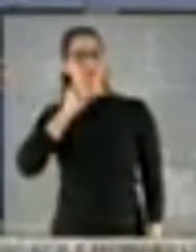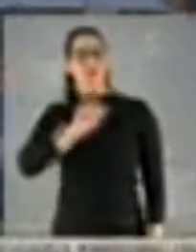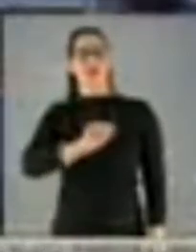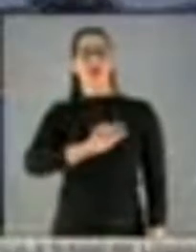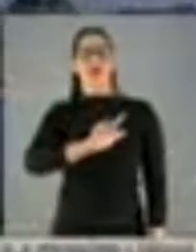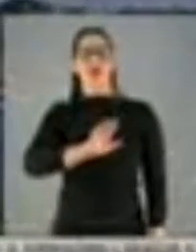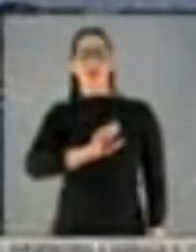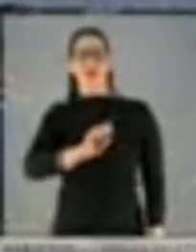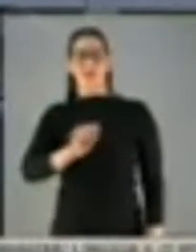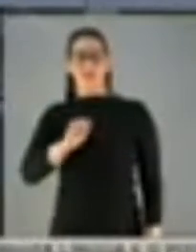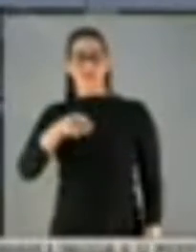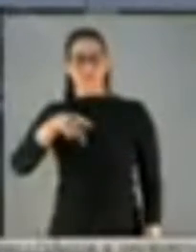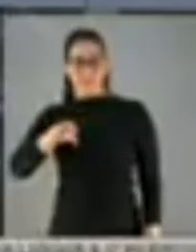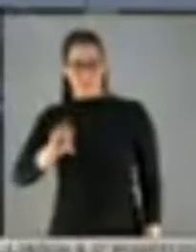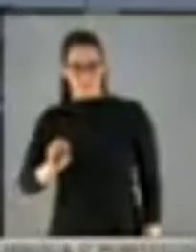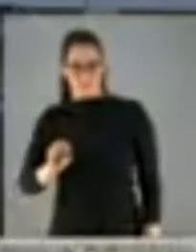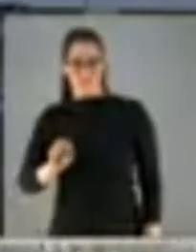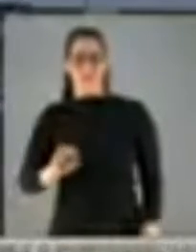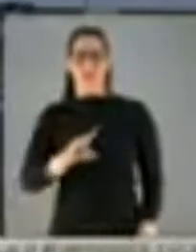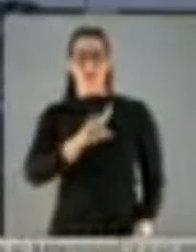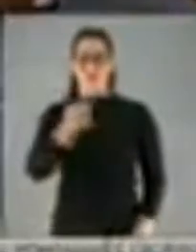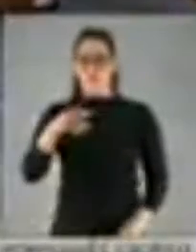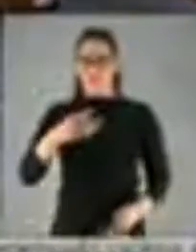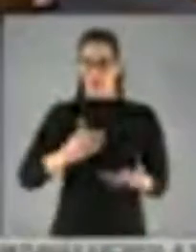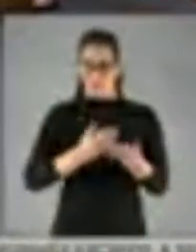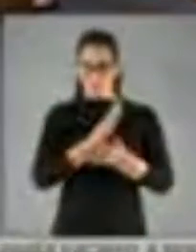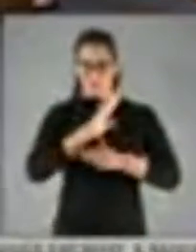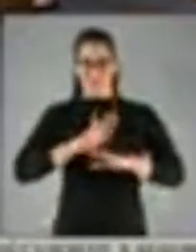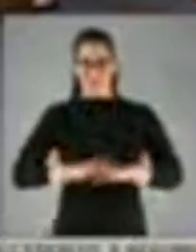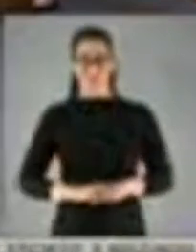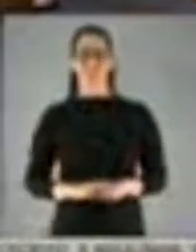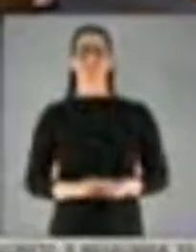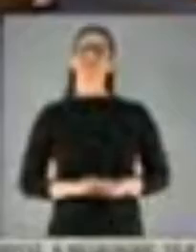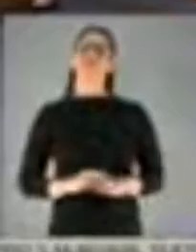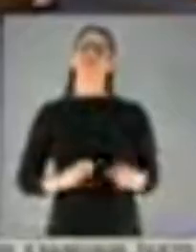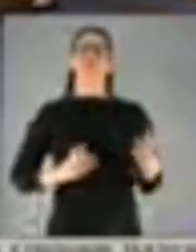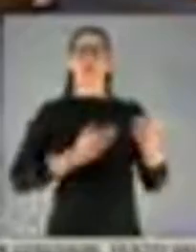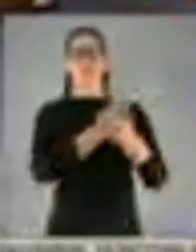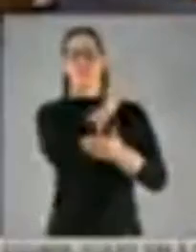Vieira, 663. Aqueles que aprovam, permaneçam como estão. Aprovado.